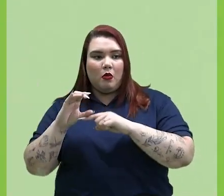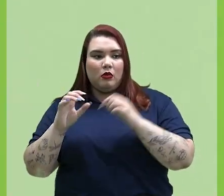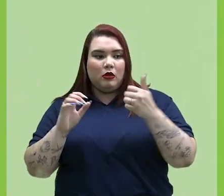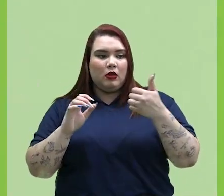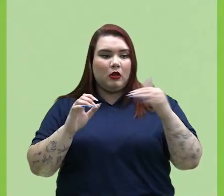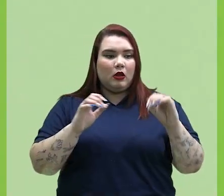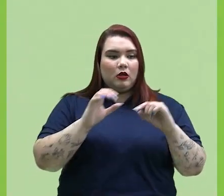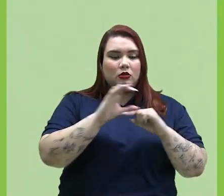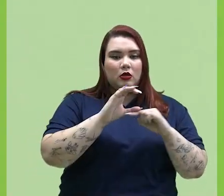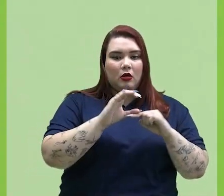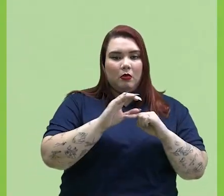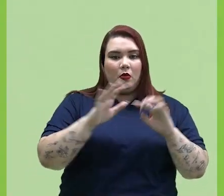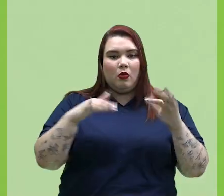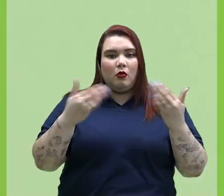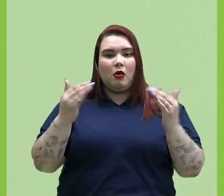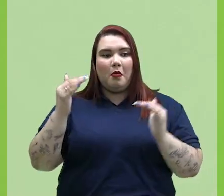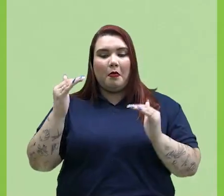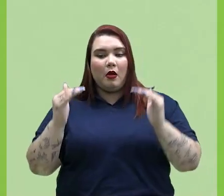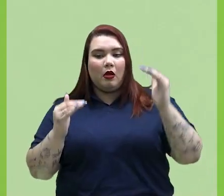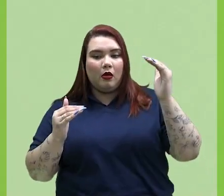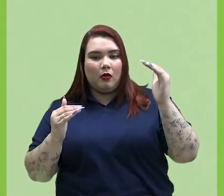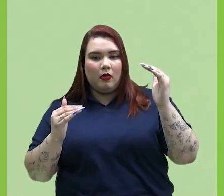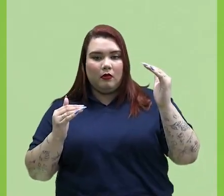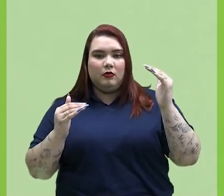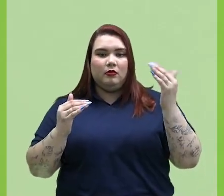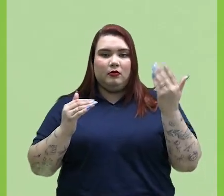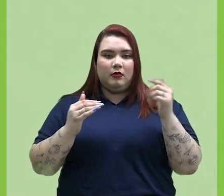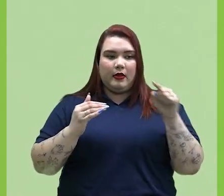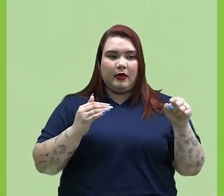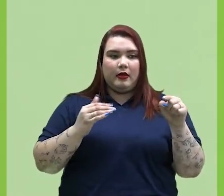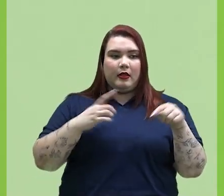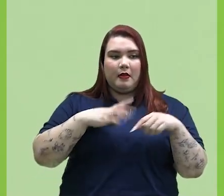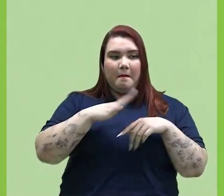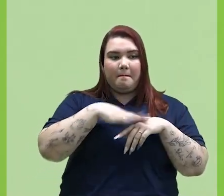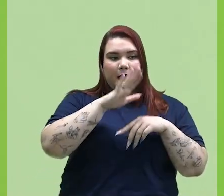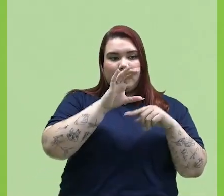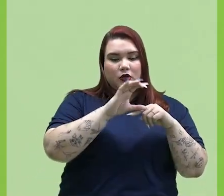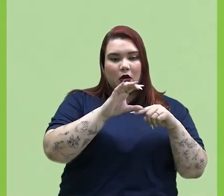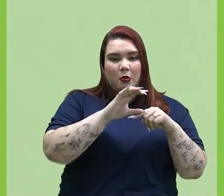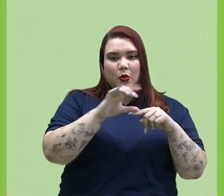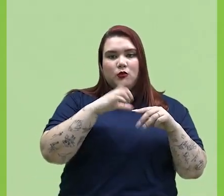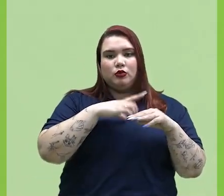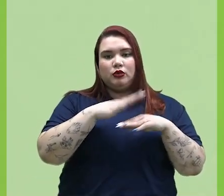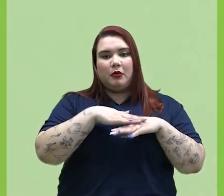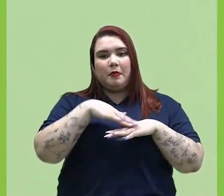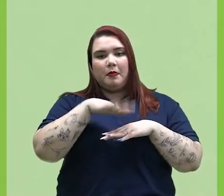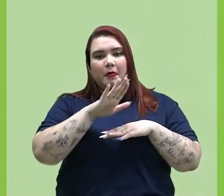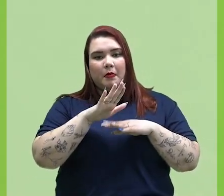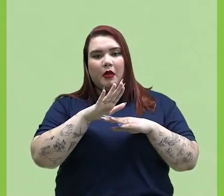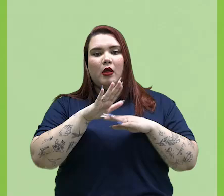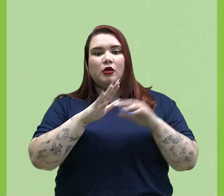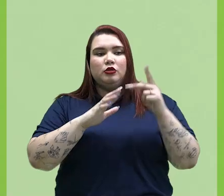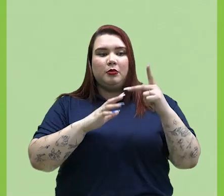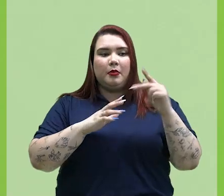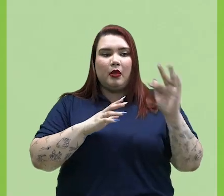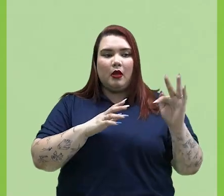quem tem maior ponto de fusão e ebulição? Não precisa nem pensar muito, aquela que tem 10 carbonos, tá bom? Tem maior ponto de fusão e ebulição,